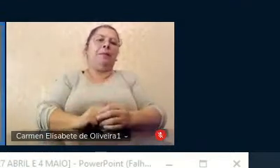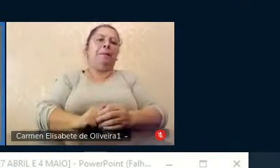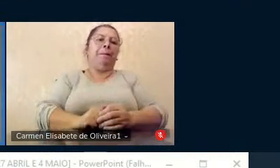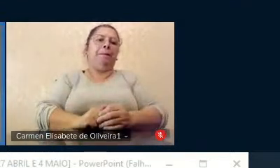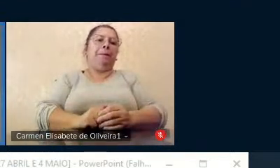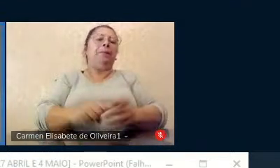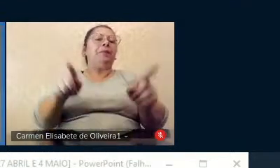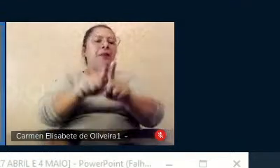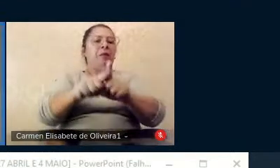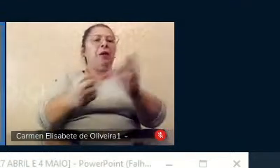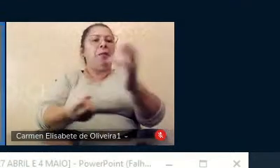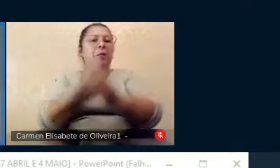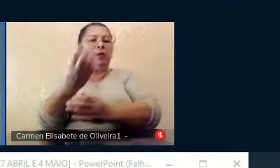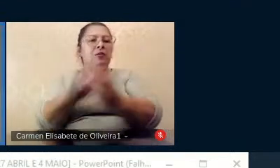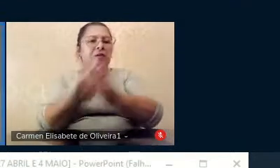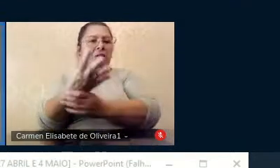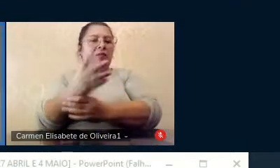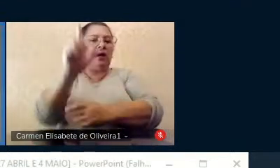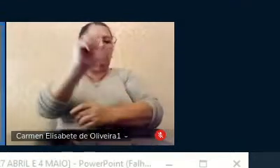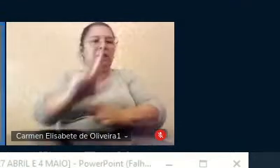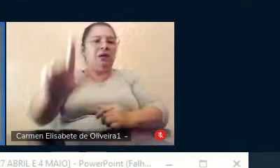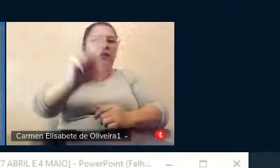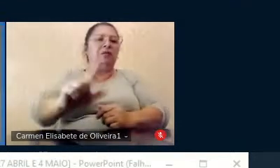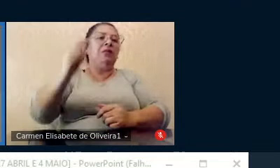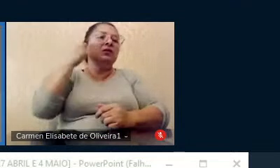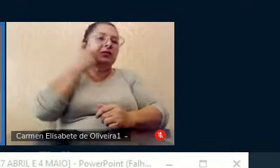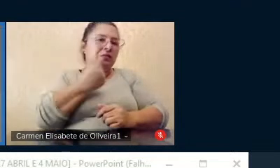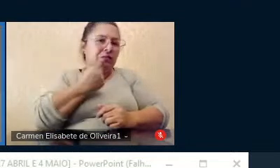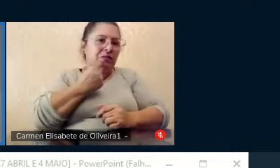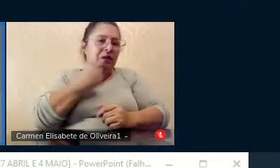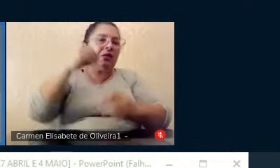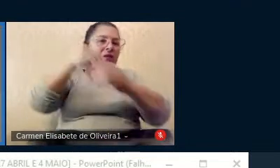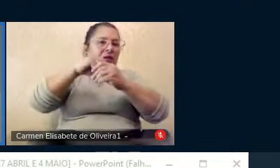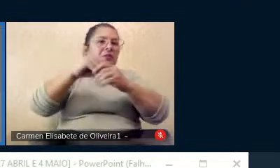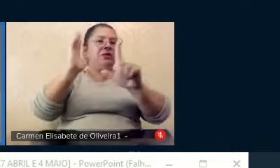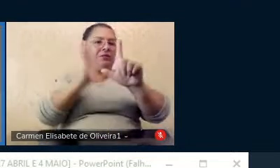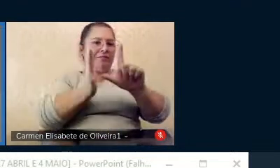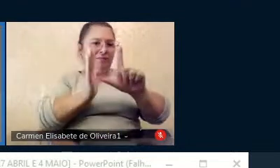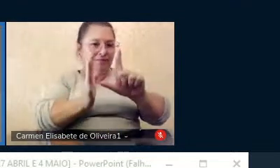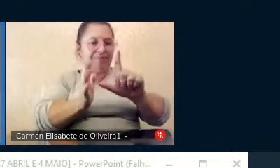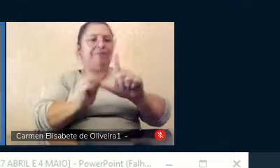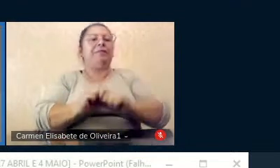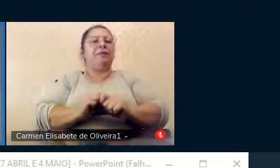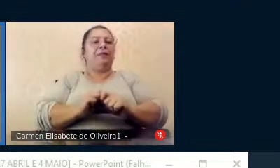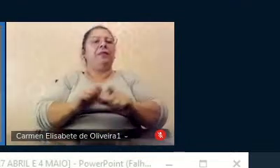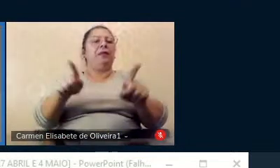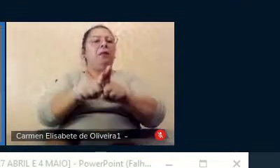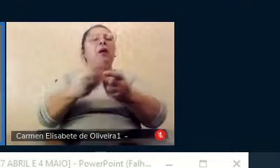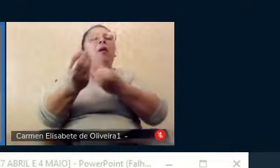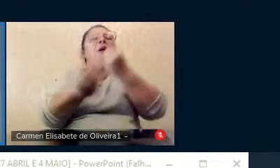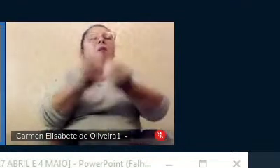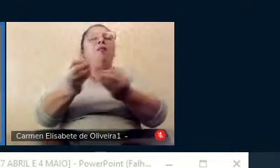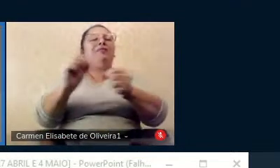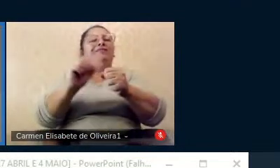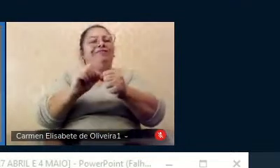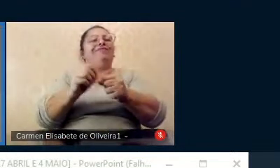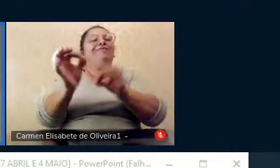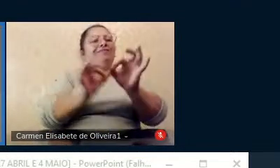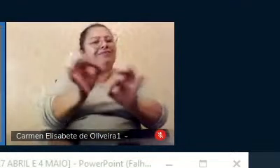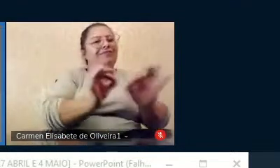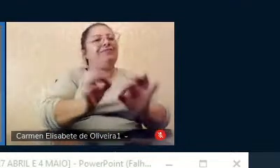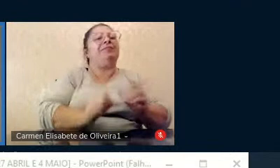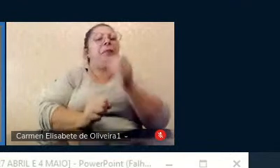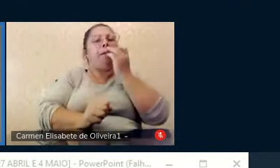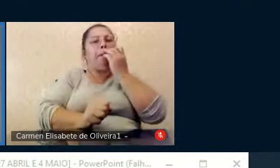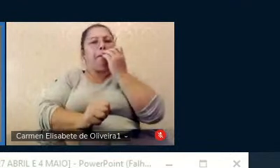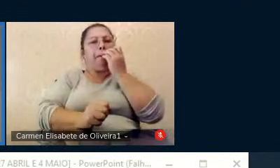produções de literatura surda dentro dos cursos de letras, Libras, né, como estão essas produções, inclusive com